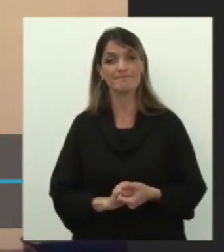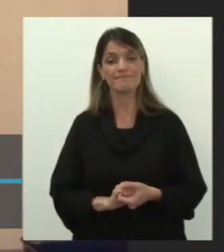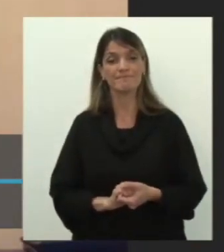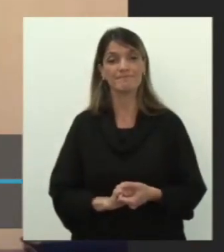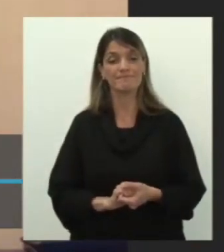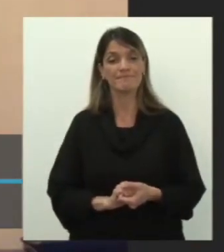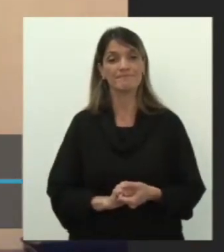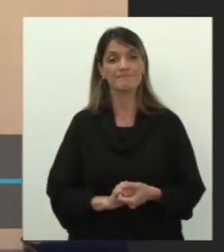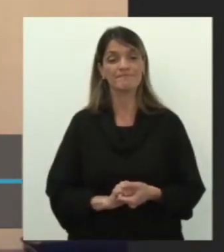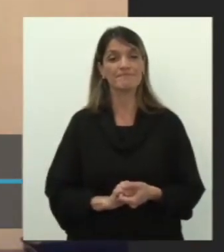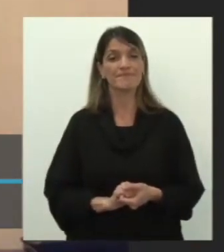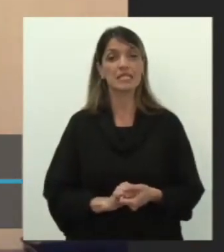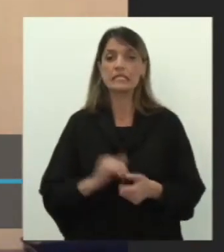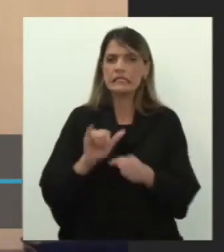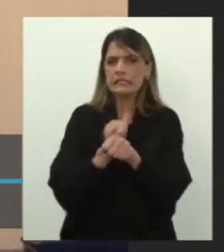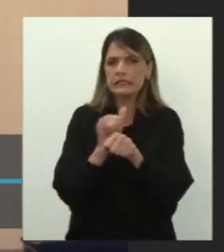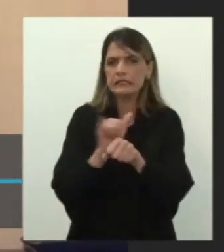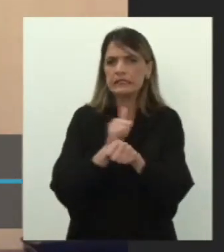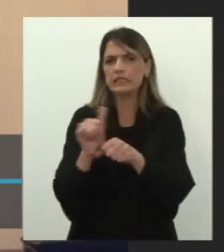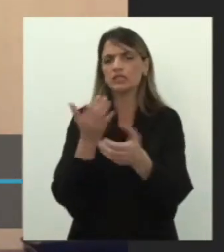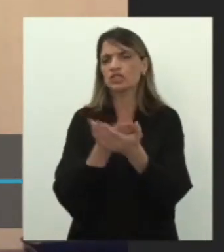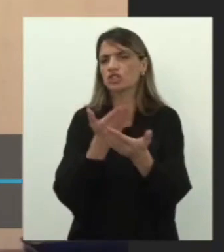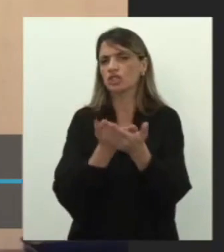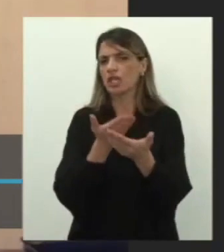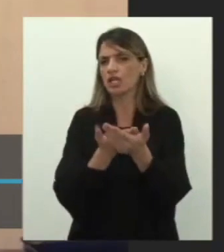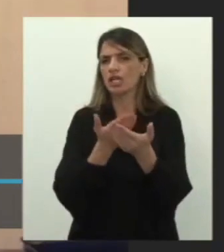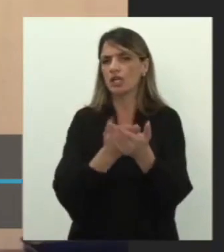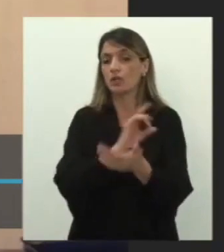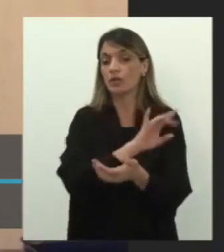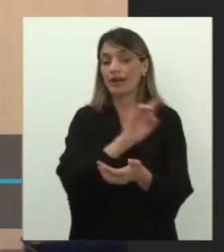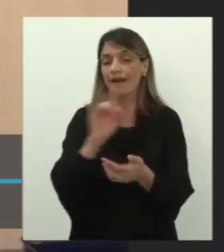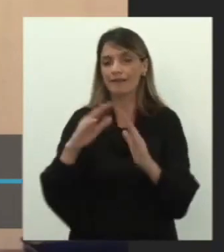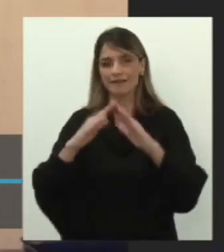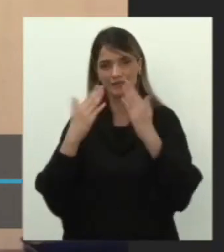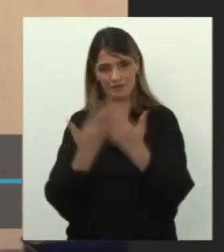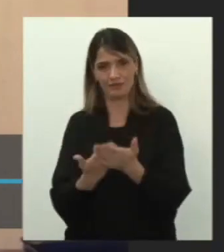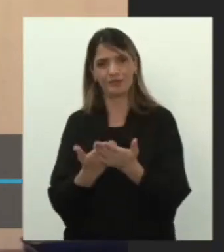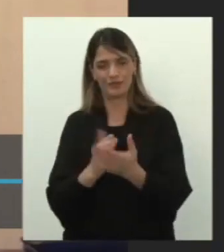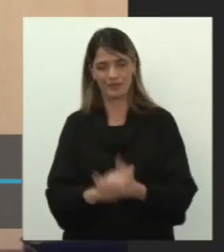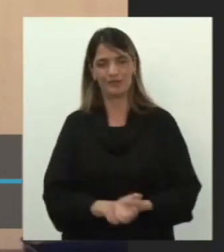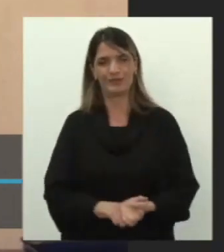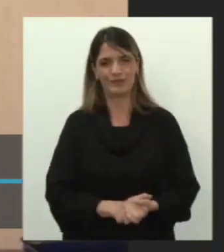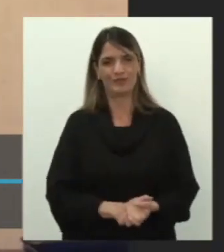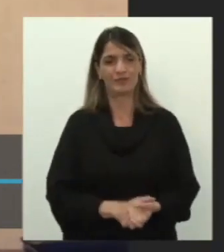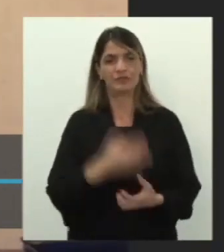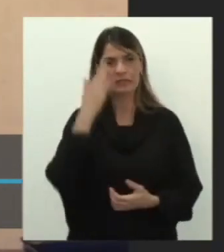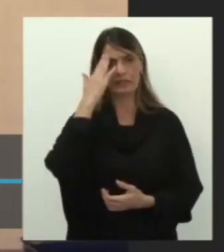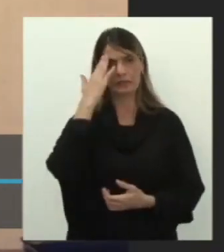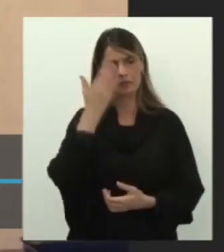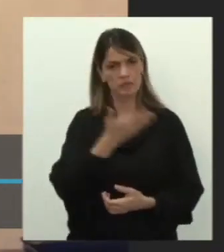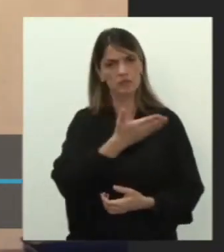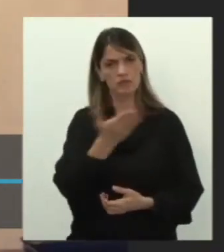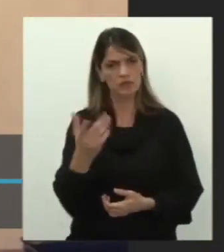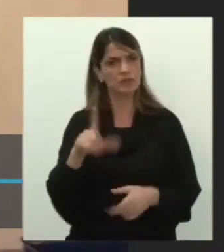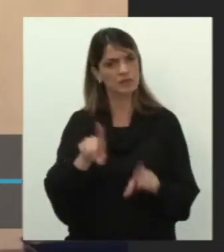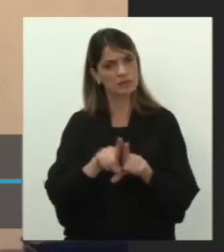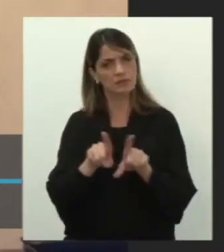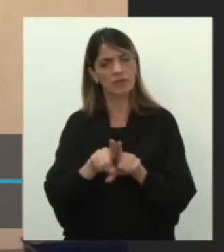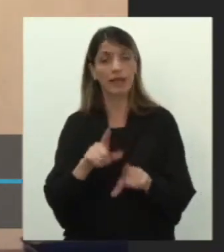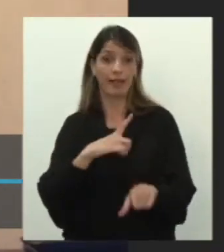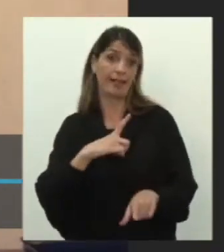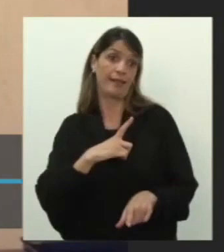particularidades, né, vamos dizer assim, né, de tudo de acordo com a sua escola, né. Sabemos que muitos de vocês vivenciam também essa